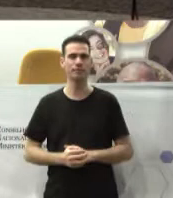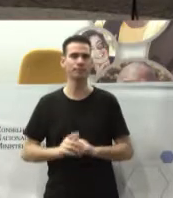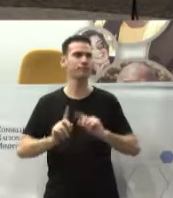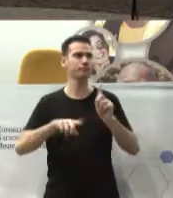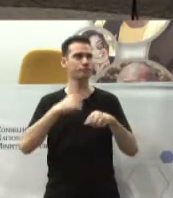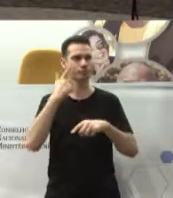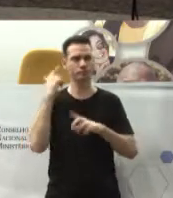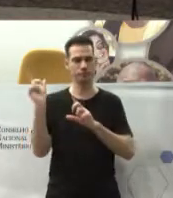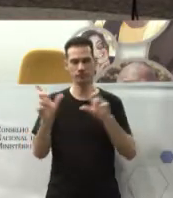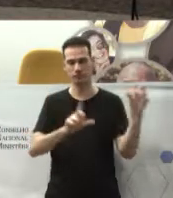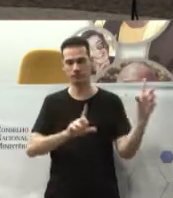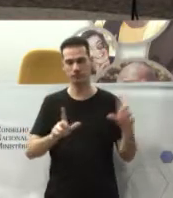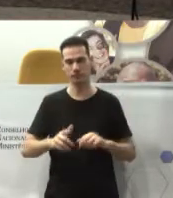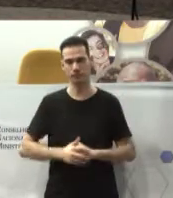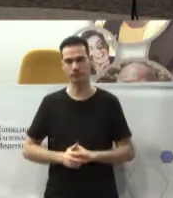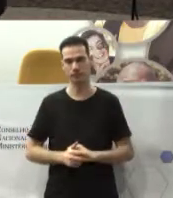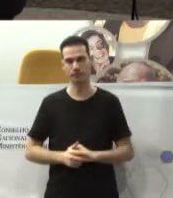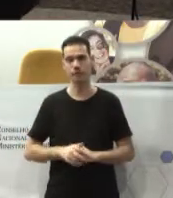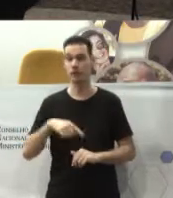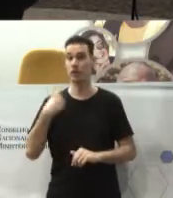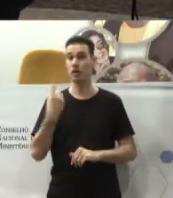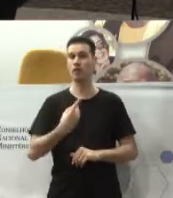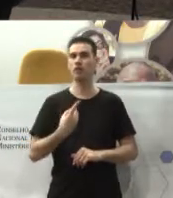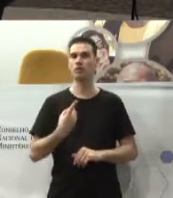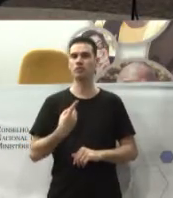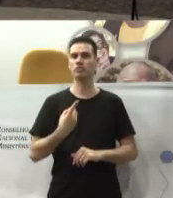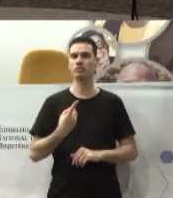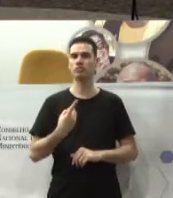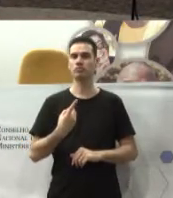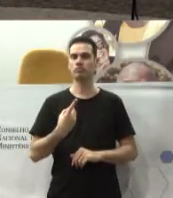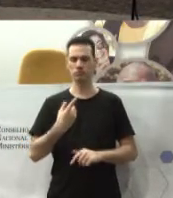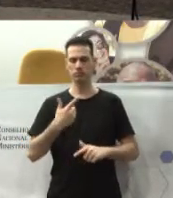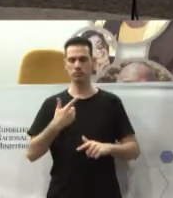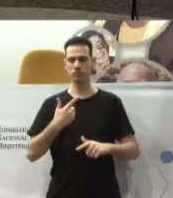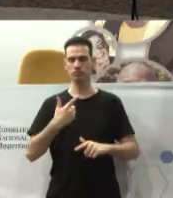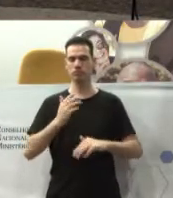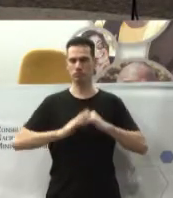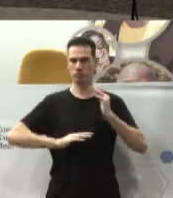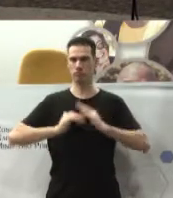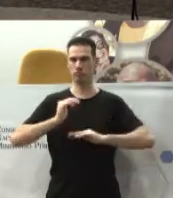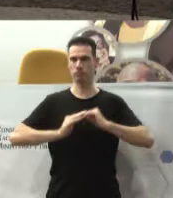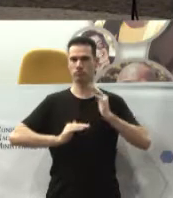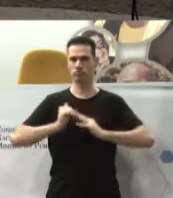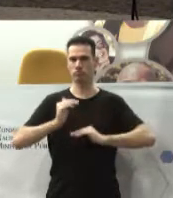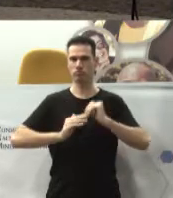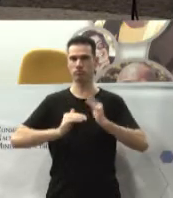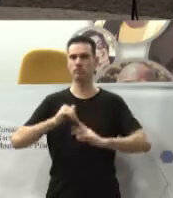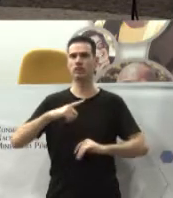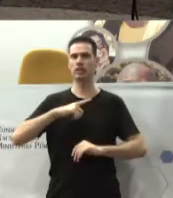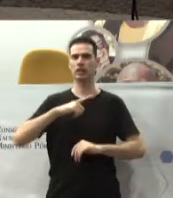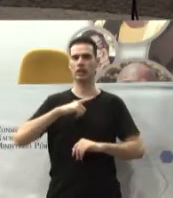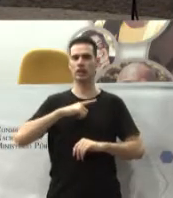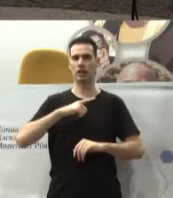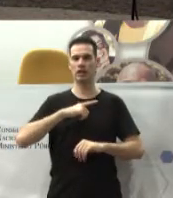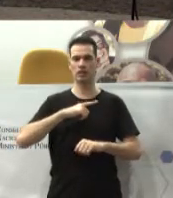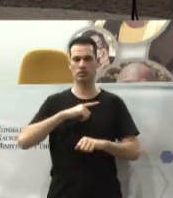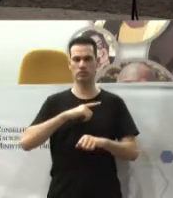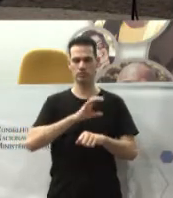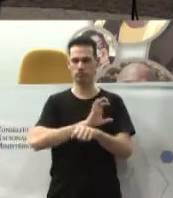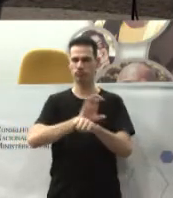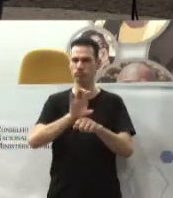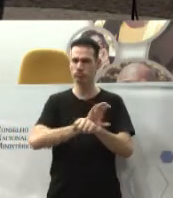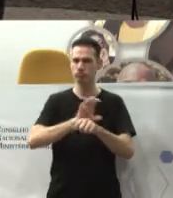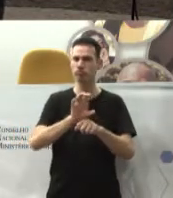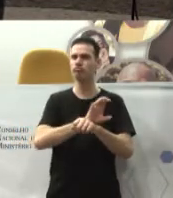Depois, a nossa formação, e isso é um dado que precisamos sempre aprimorar, a nossa formação sanitária,